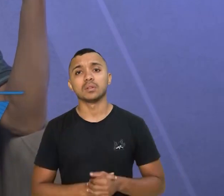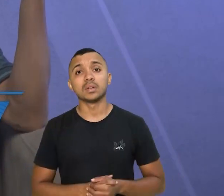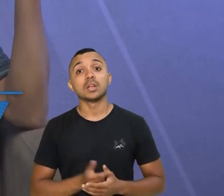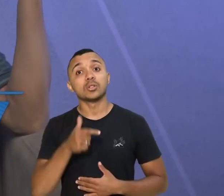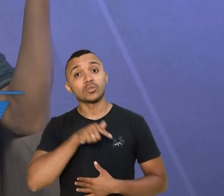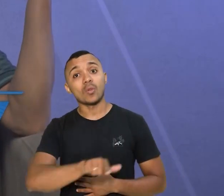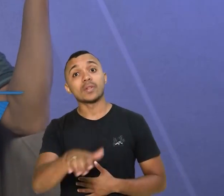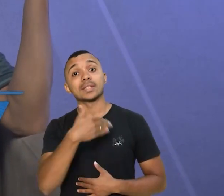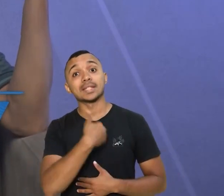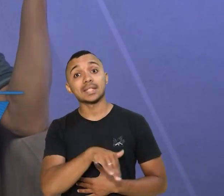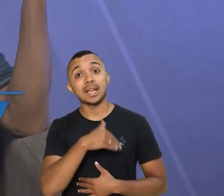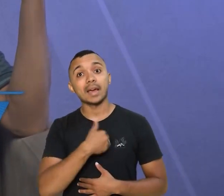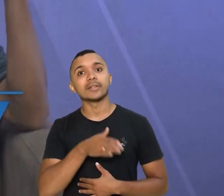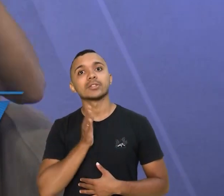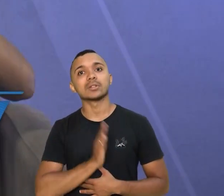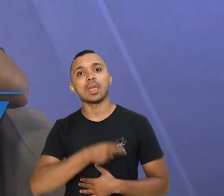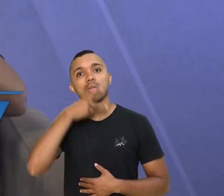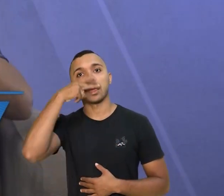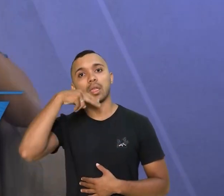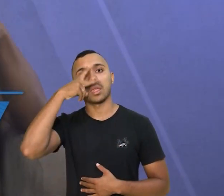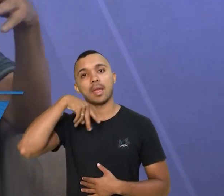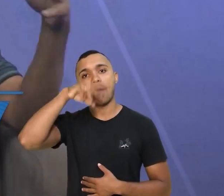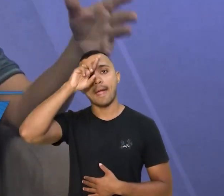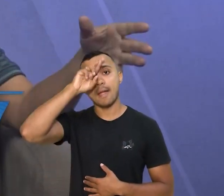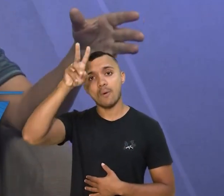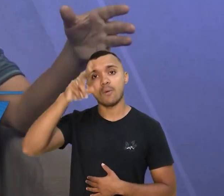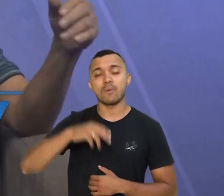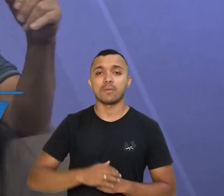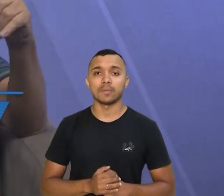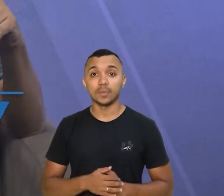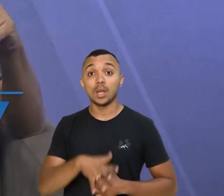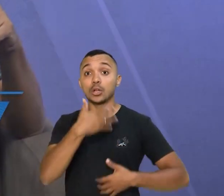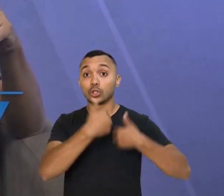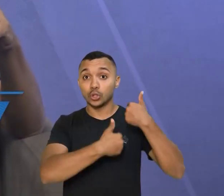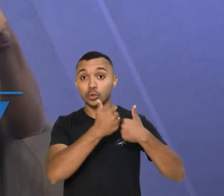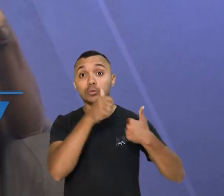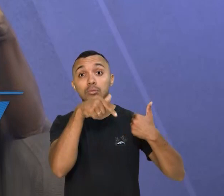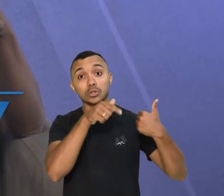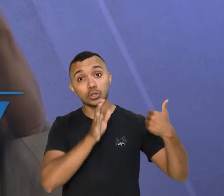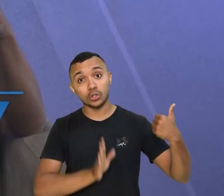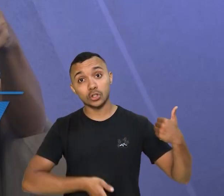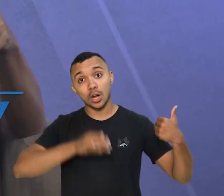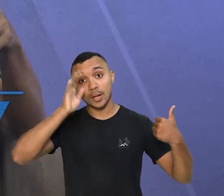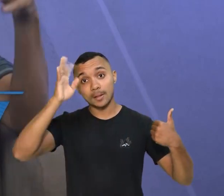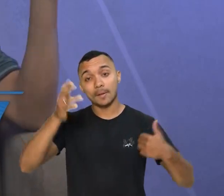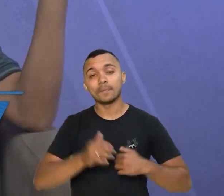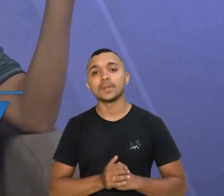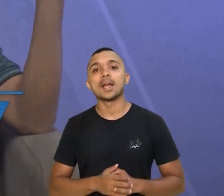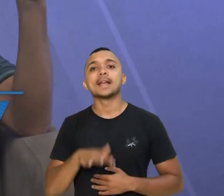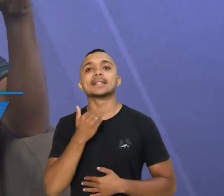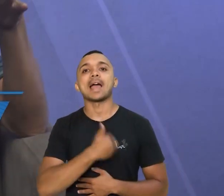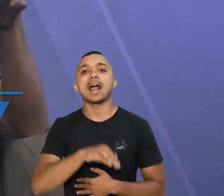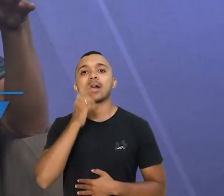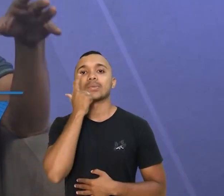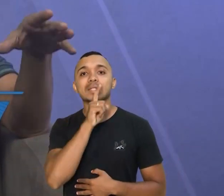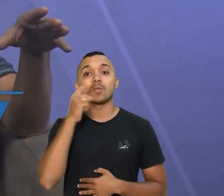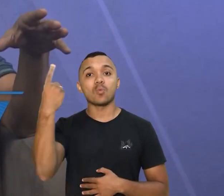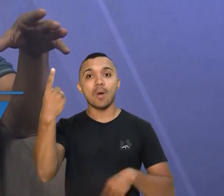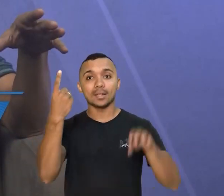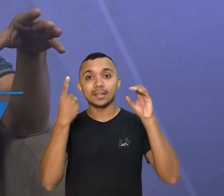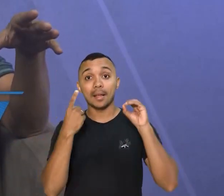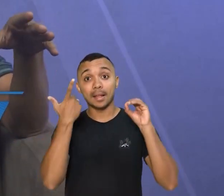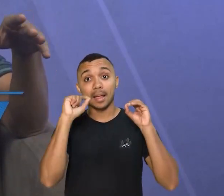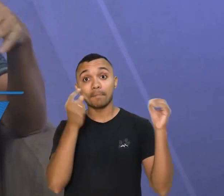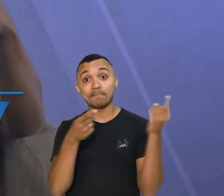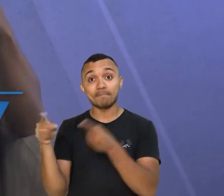que acontecia antes. E que o Barroca tinha solucionado, né? Que era o time. O Ceará fez 1-0 lá, por exemplo, contra o